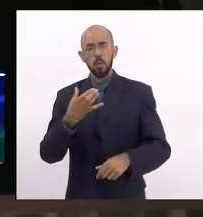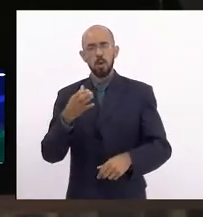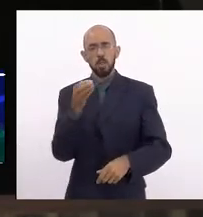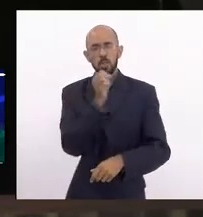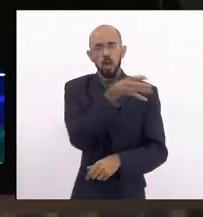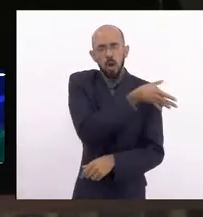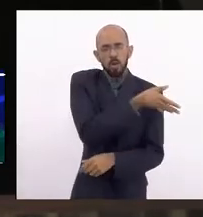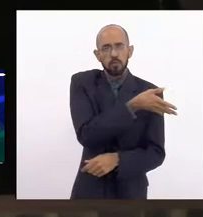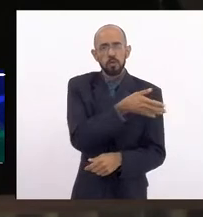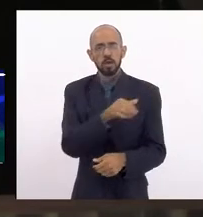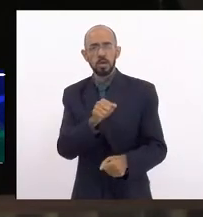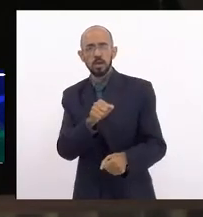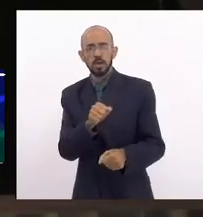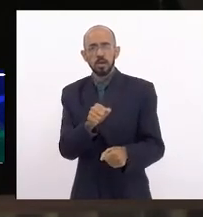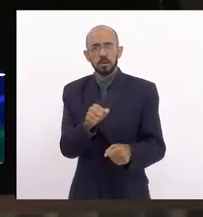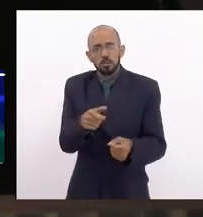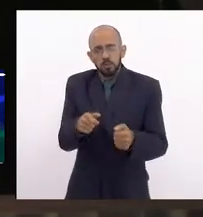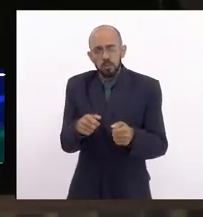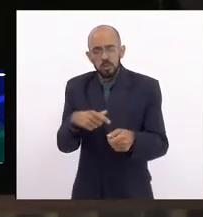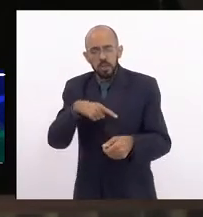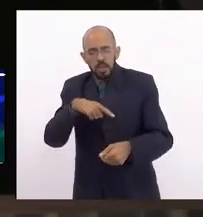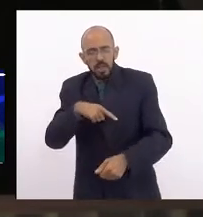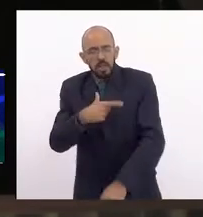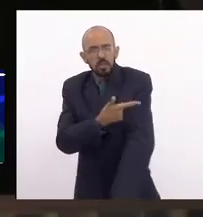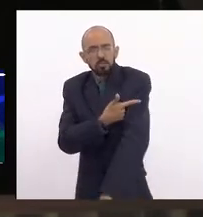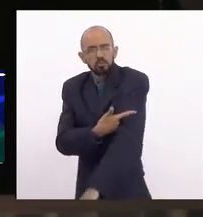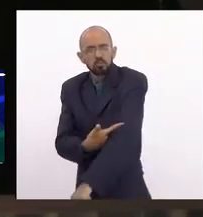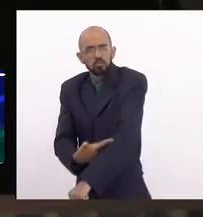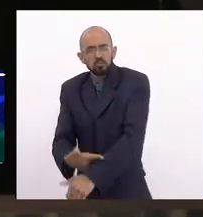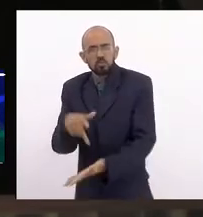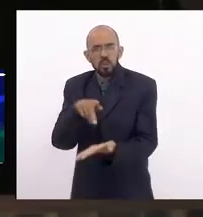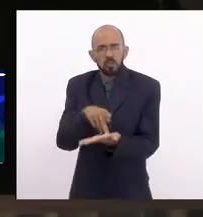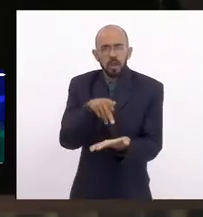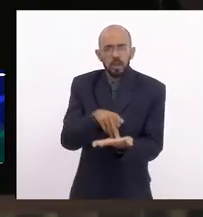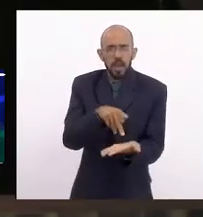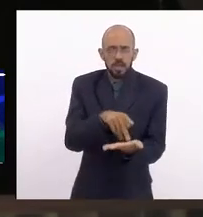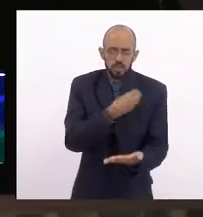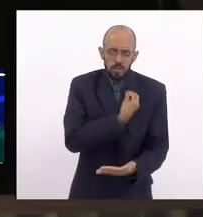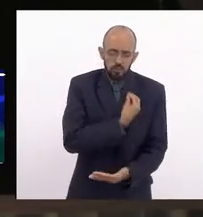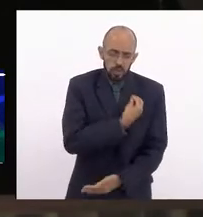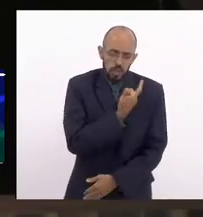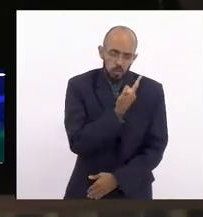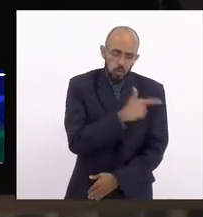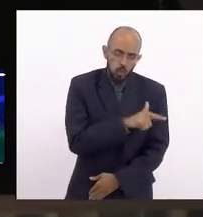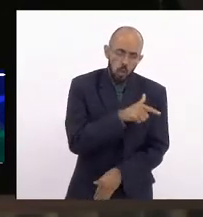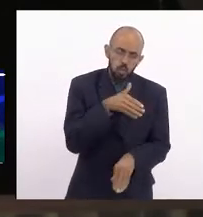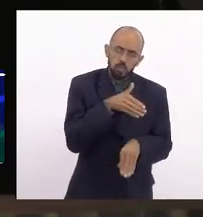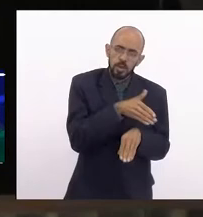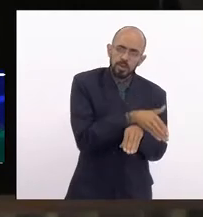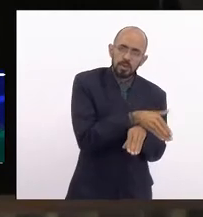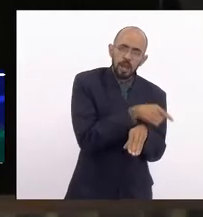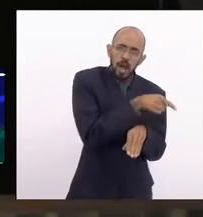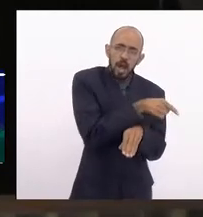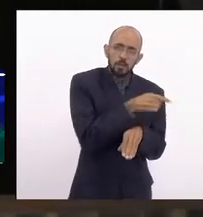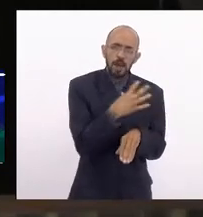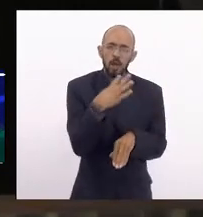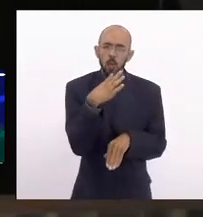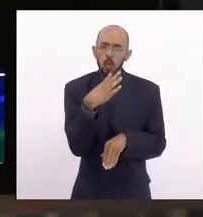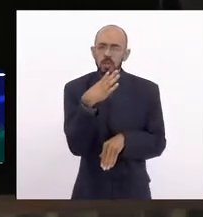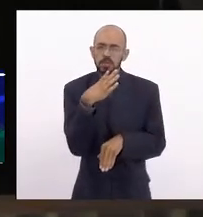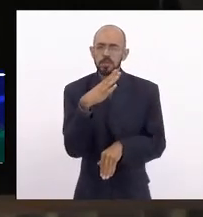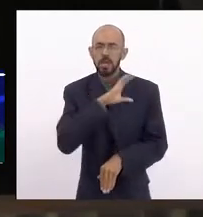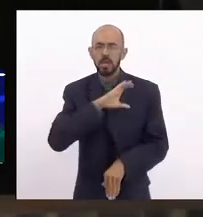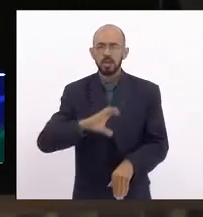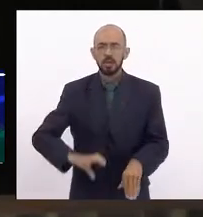quando ele cabeça mas com verdade nas vidas dos outros para fazer eles conhecer Cristo